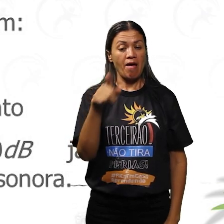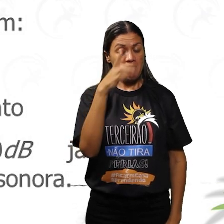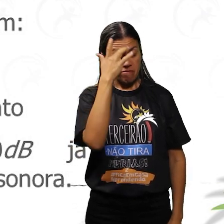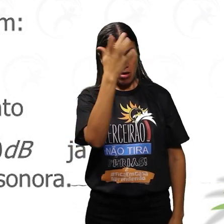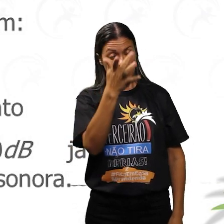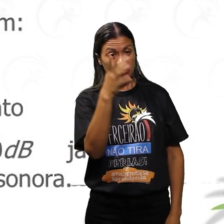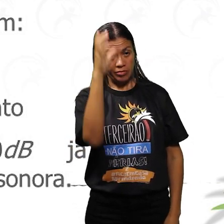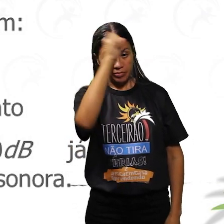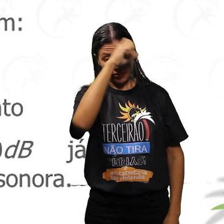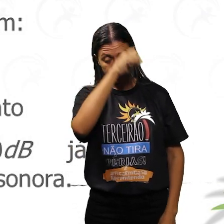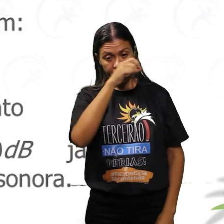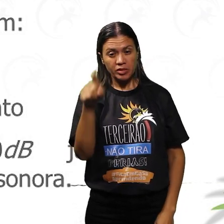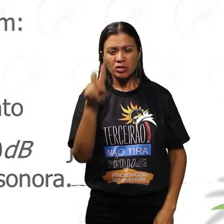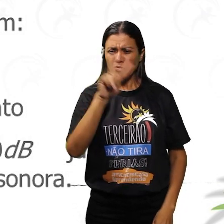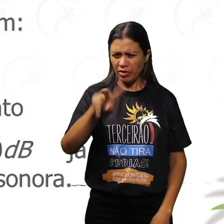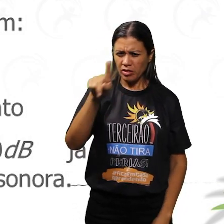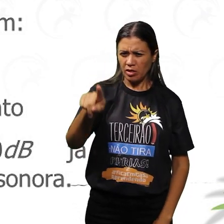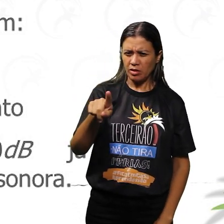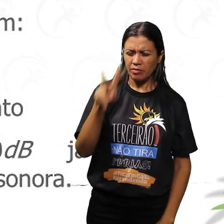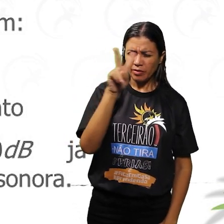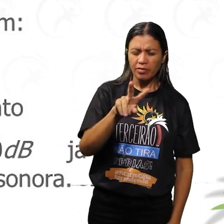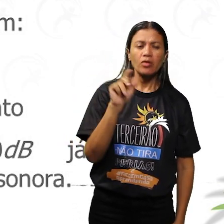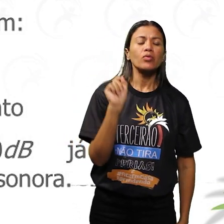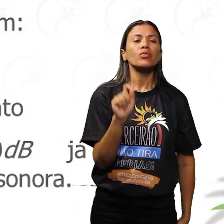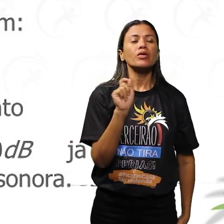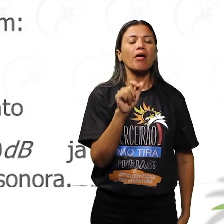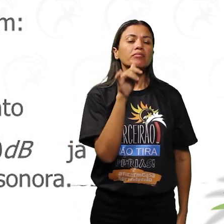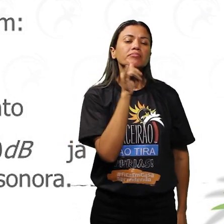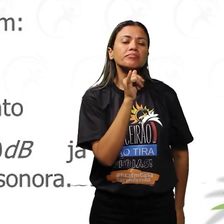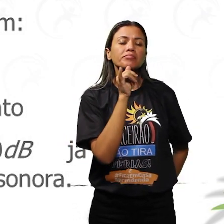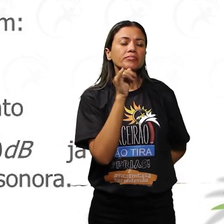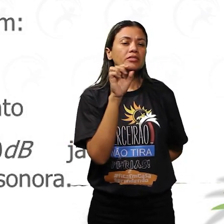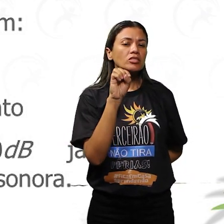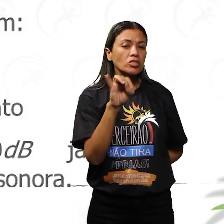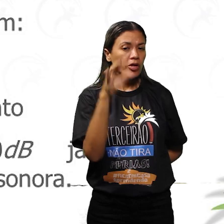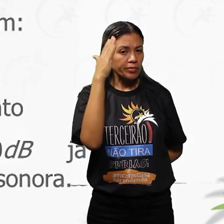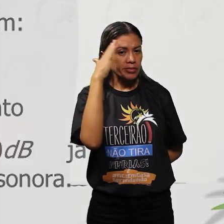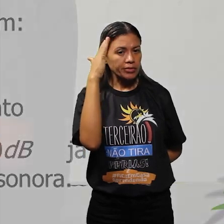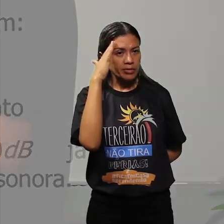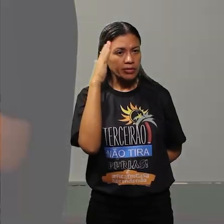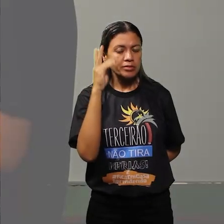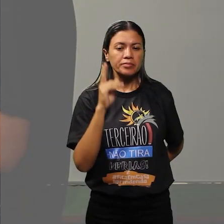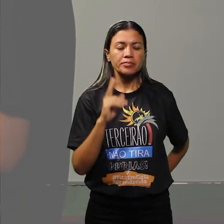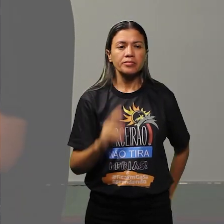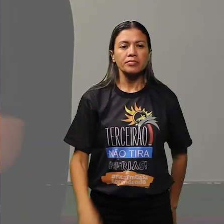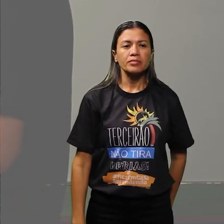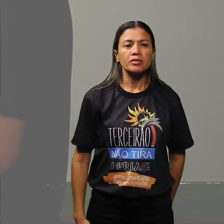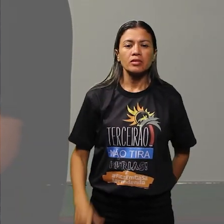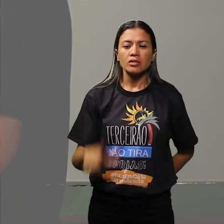Quando tu pegar logaritmo, tu vai ver isso bem aqui, ó. Ó, por exemplo, só para você entender, a gente costuma dizer assim, ó.